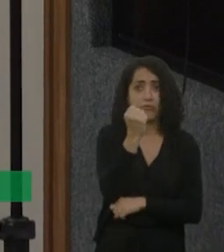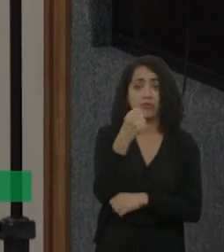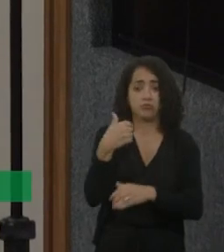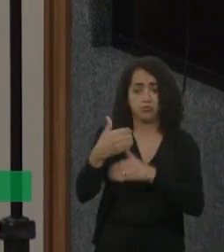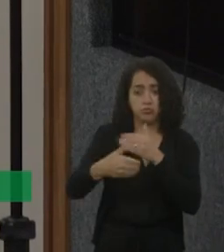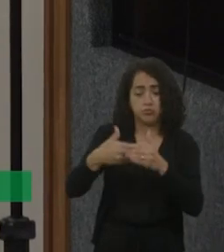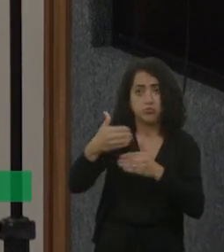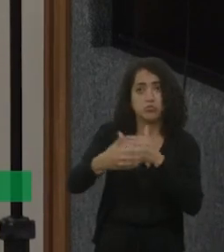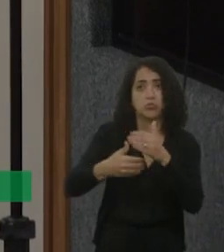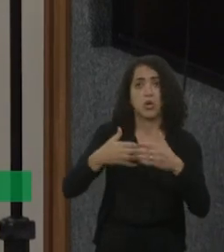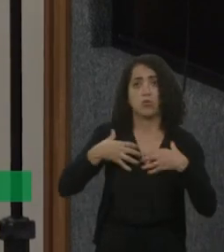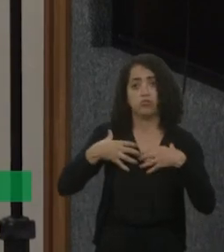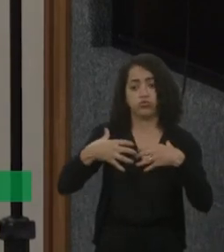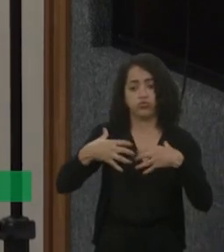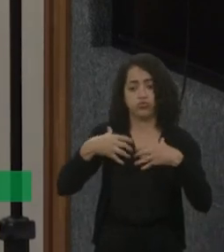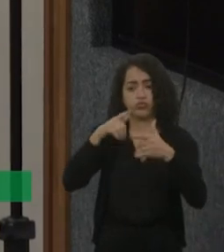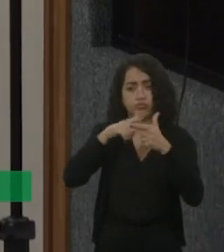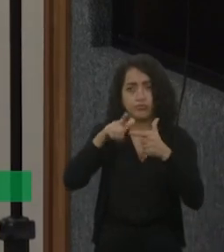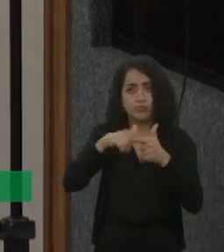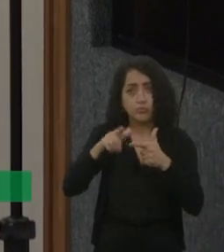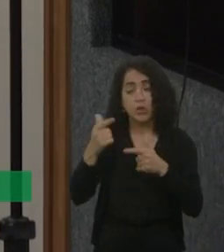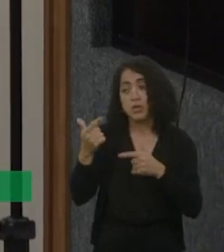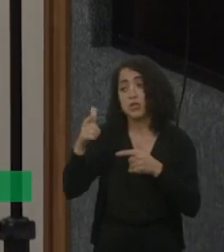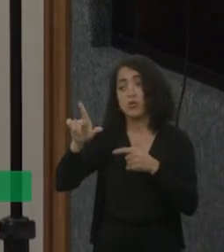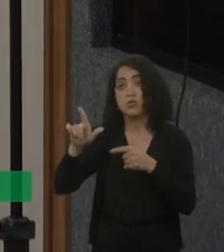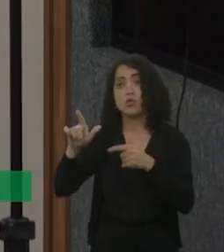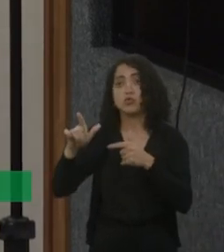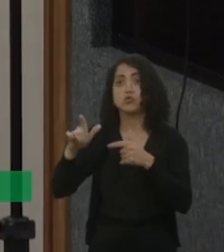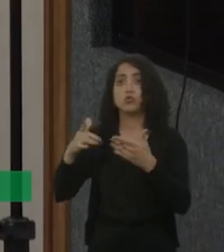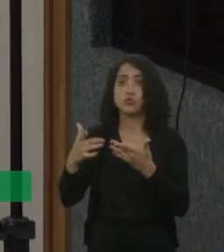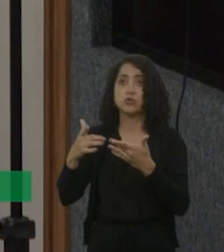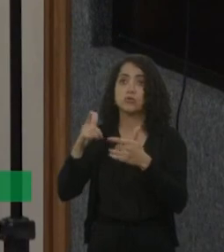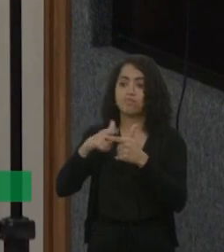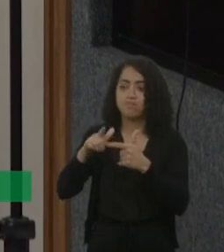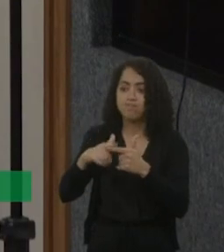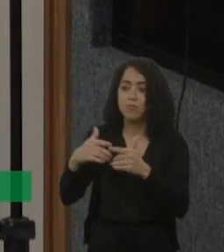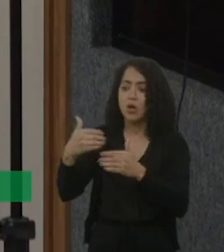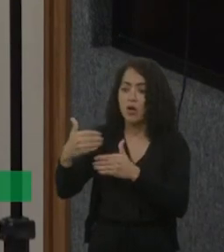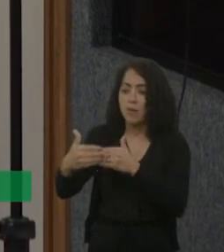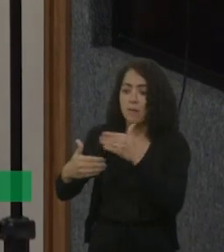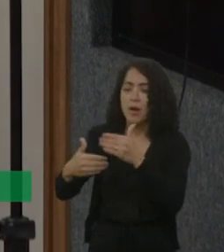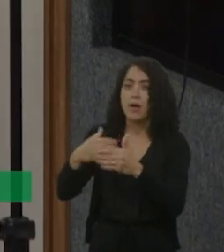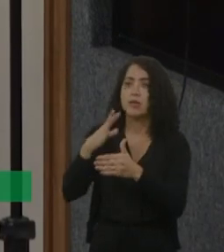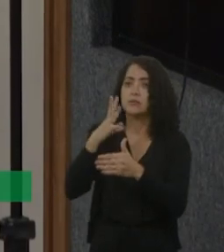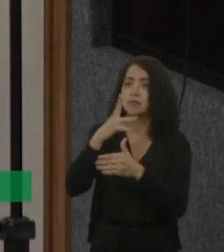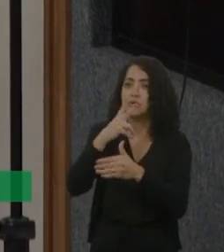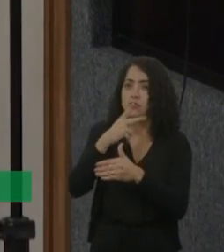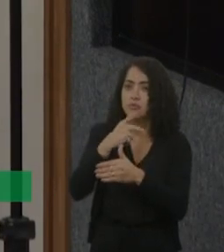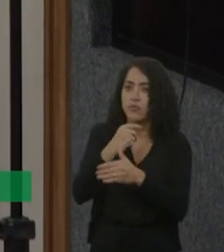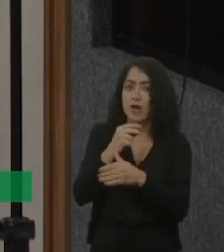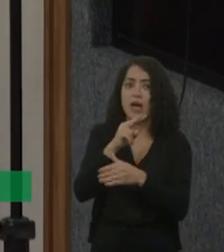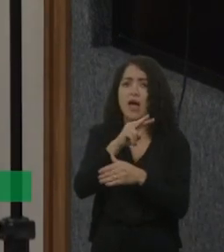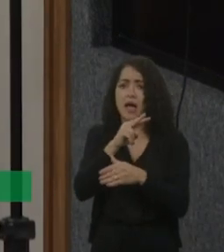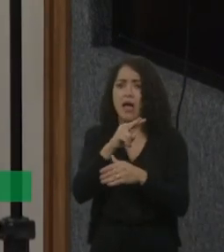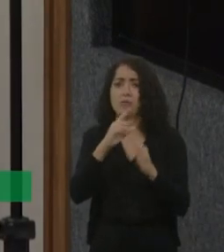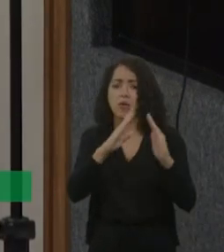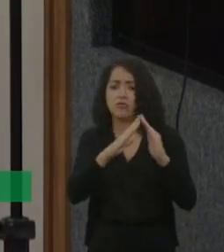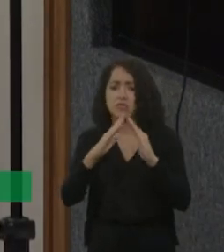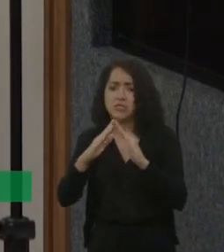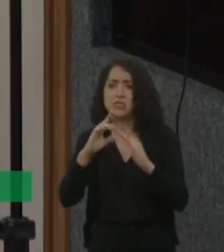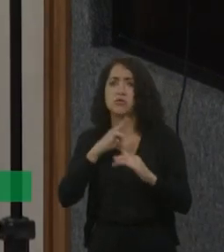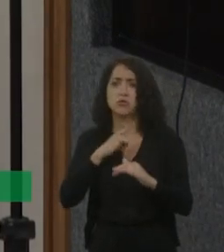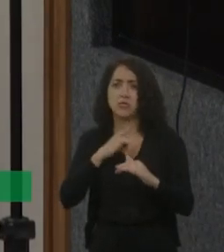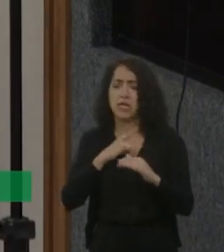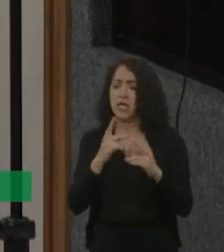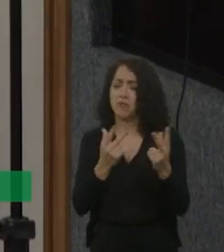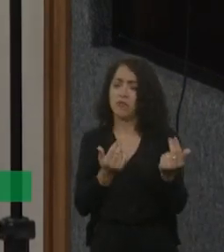uma lesão pulmonar muito grave, e tem outros que tem uma lesão com progressão mais lenta. Então, não adianta olhar, ah, meu vizinho tem Niemann-Pick, ele está assim, vou ficar